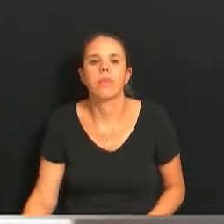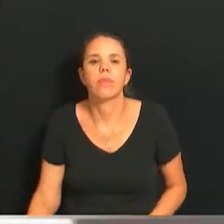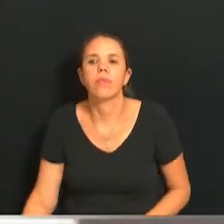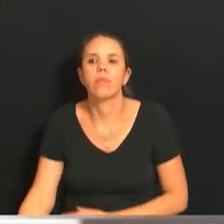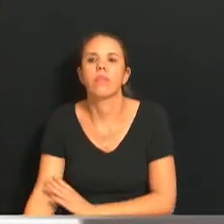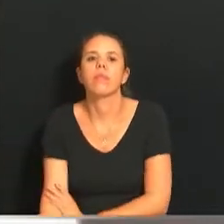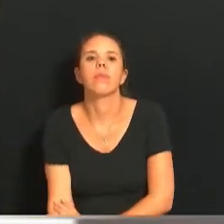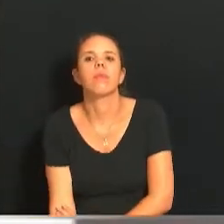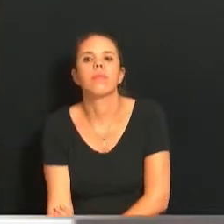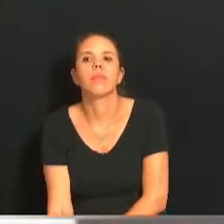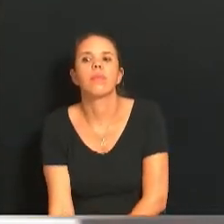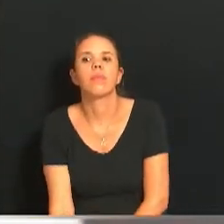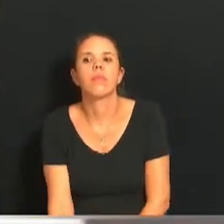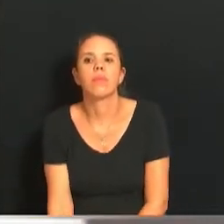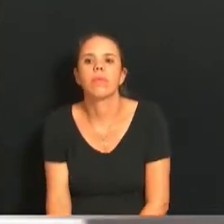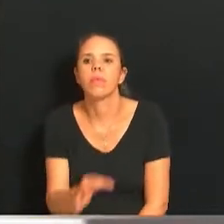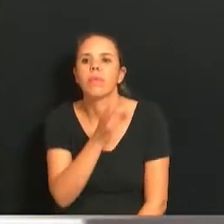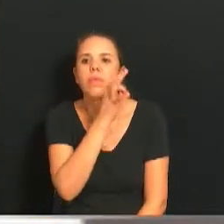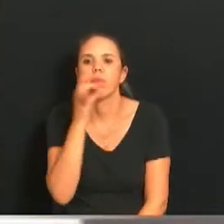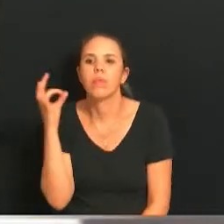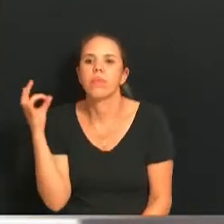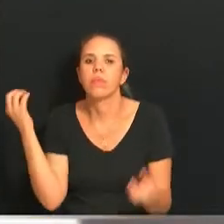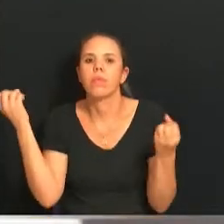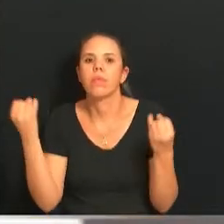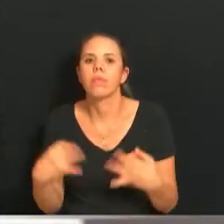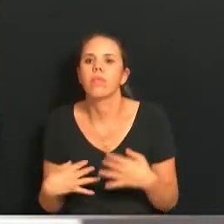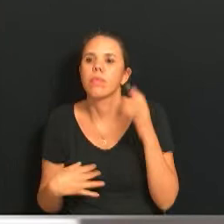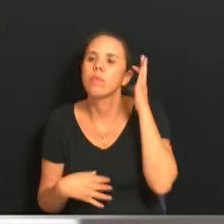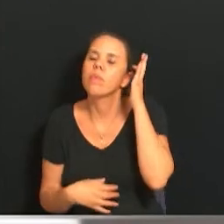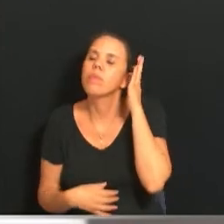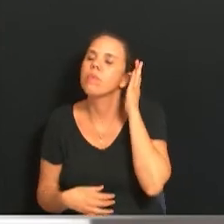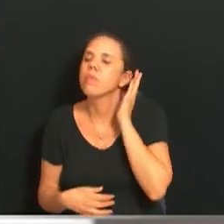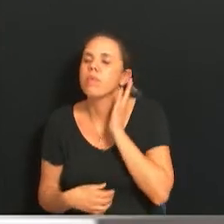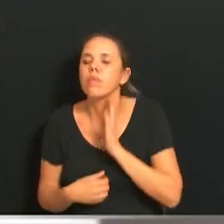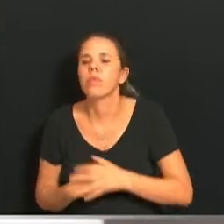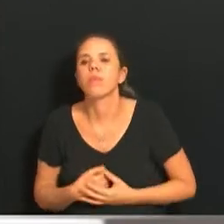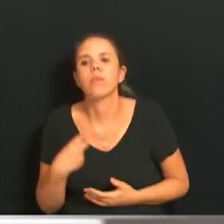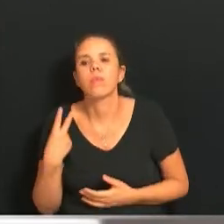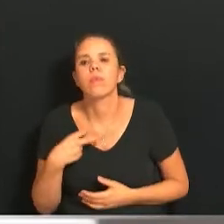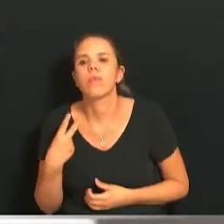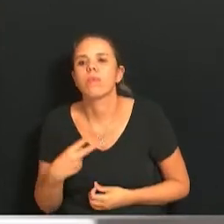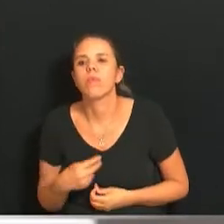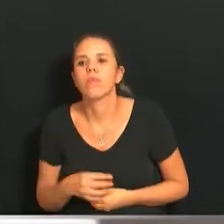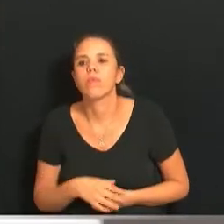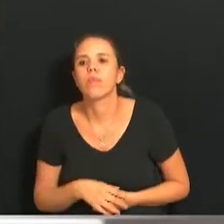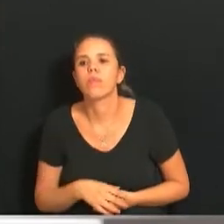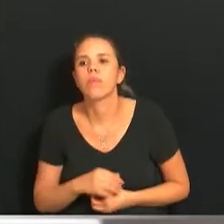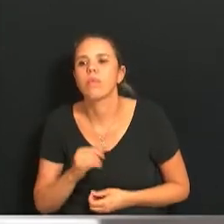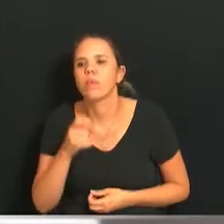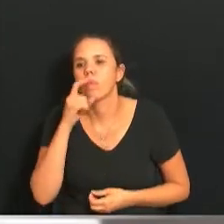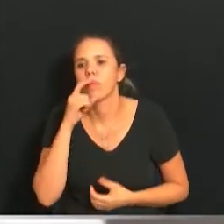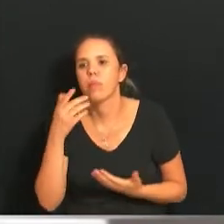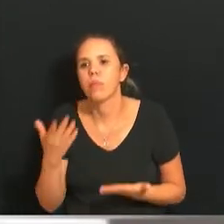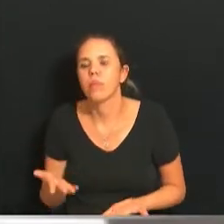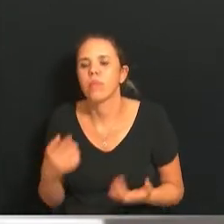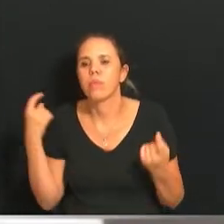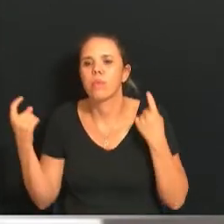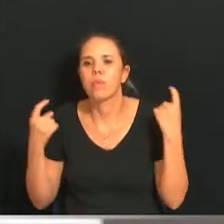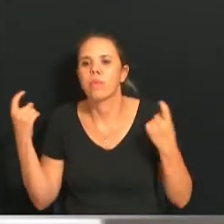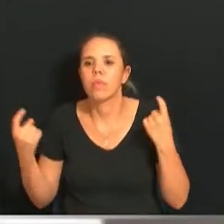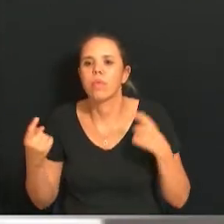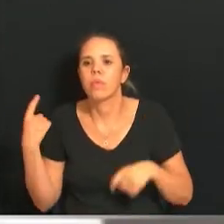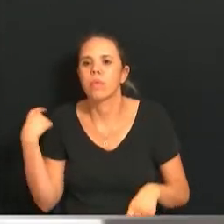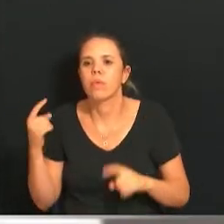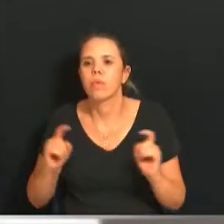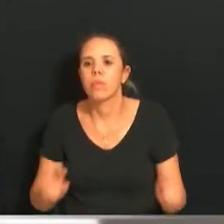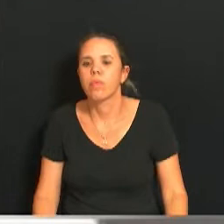Eu achei excelente a explicação. Assim como o vereador Jorge Schneider, eu fiquei preocupada na última